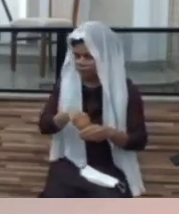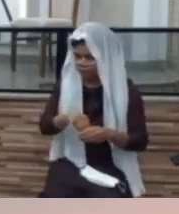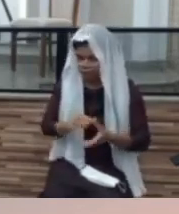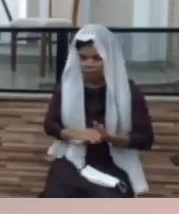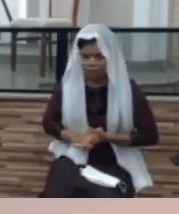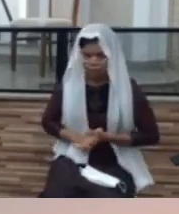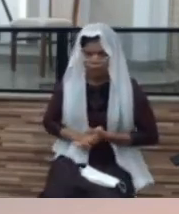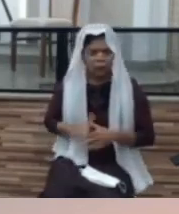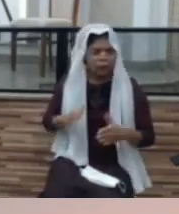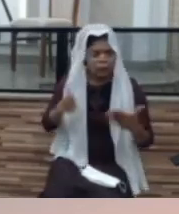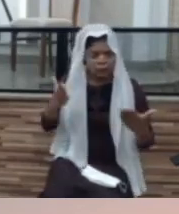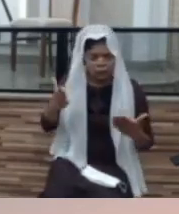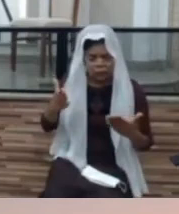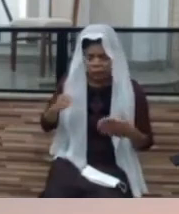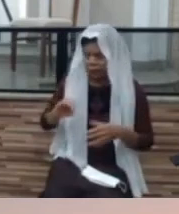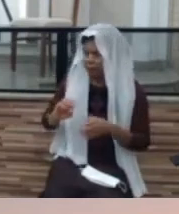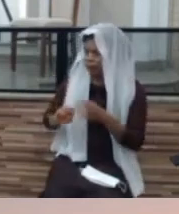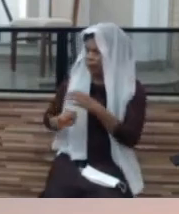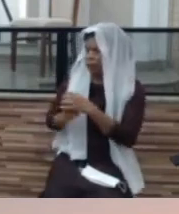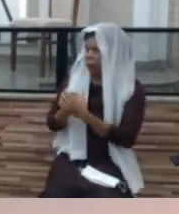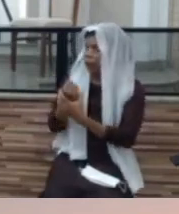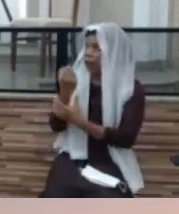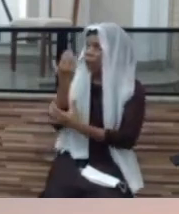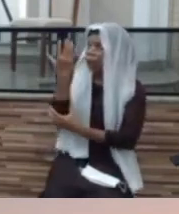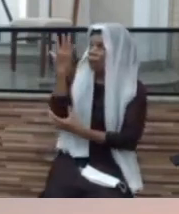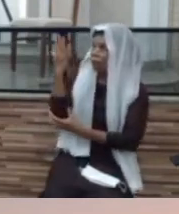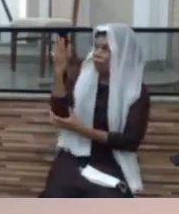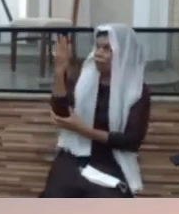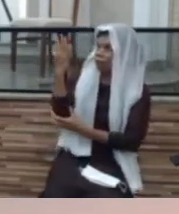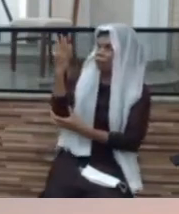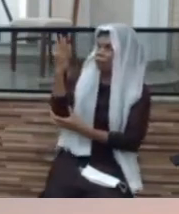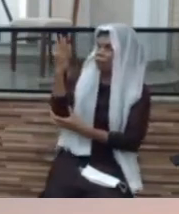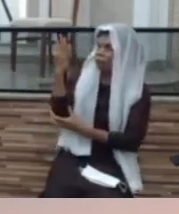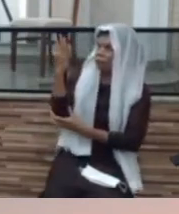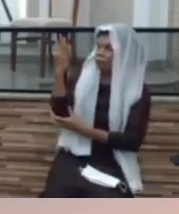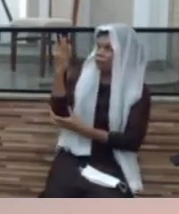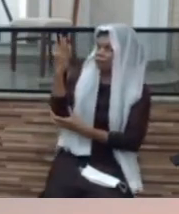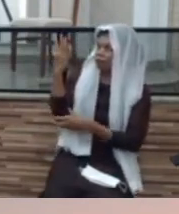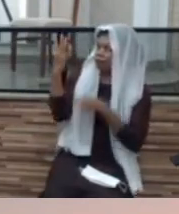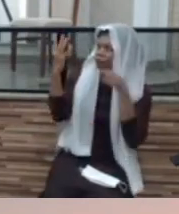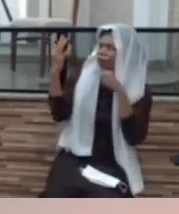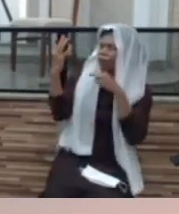uma maravilha da natureza, né? Produzem oxigênio,